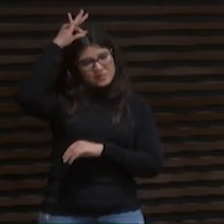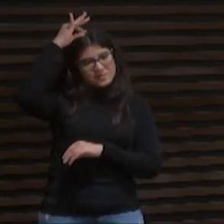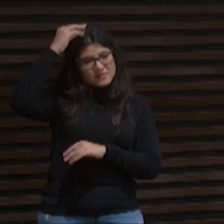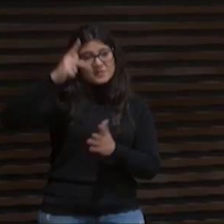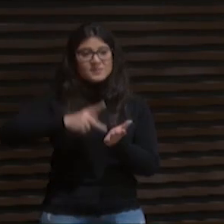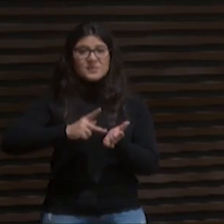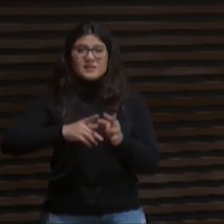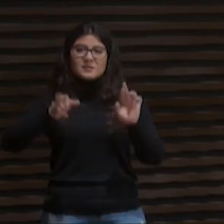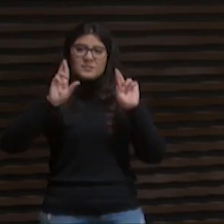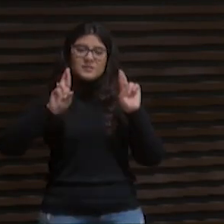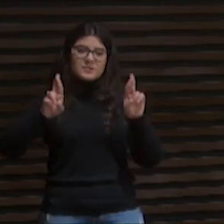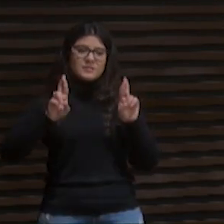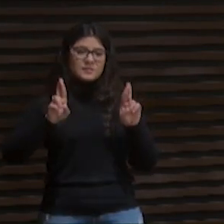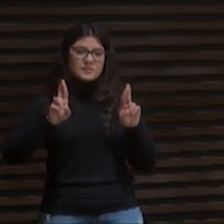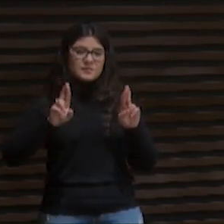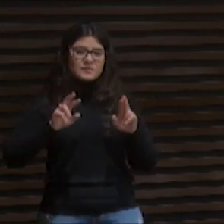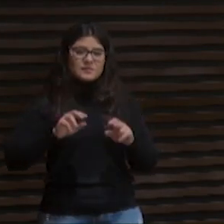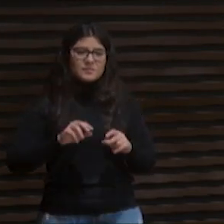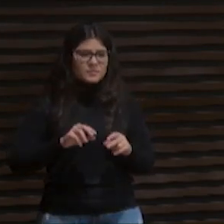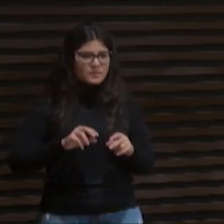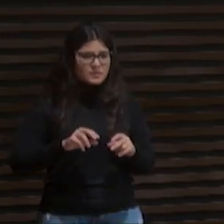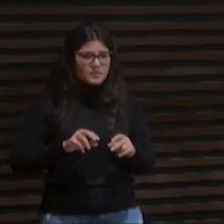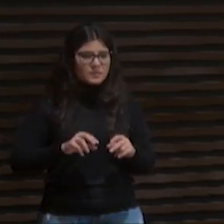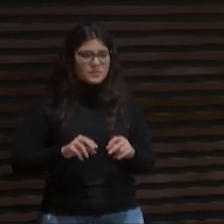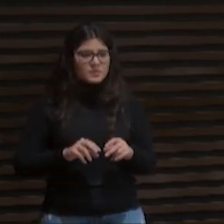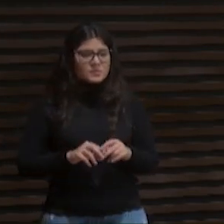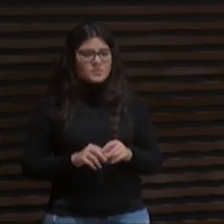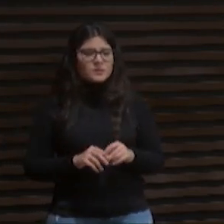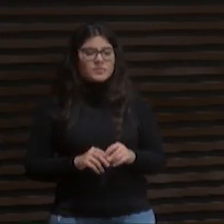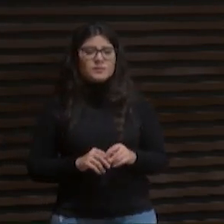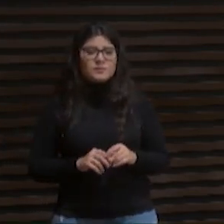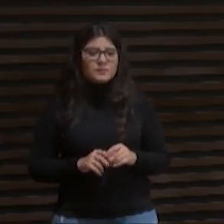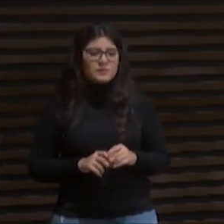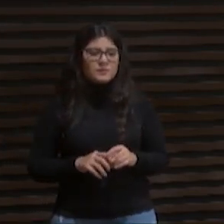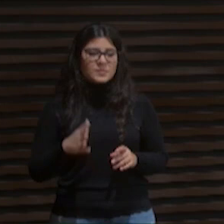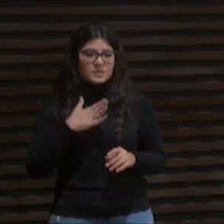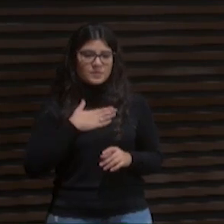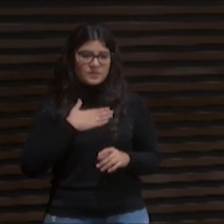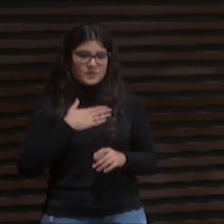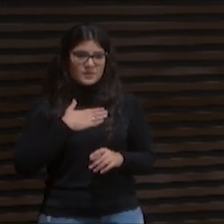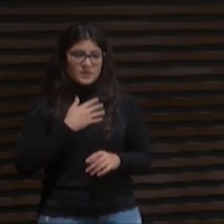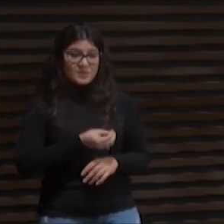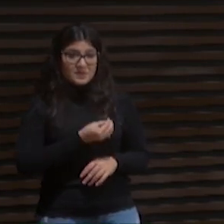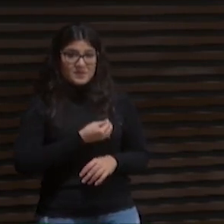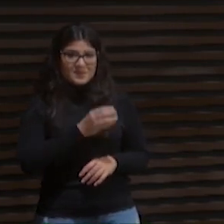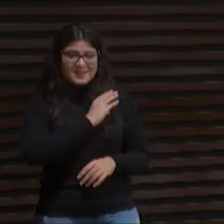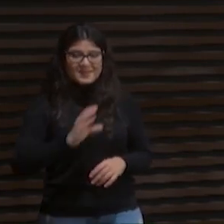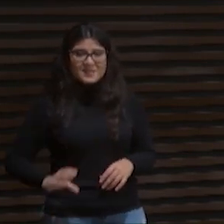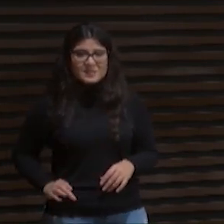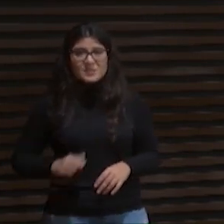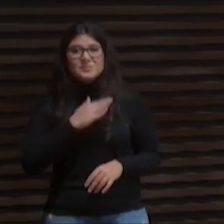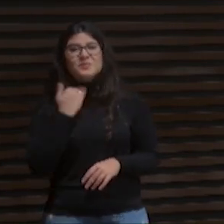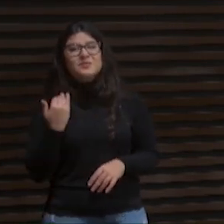verdadeira esperança, como lavrou. Porquanto, para mim, o viver é Cristo, e